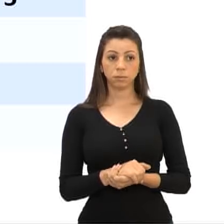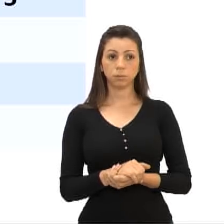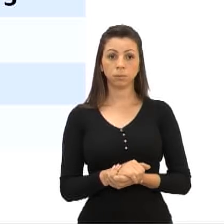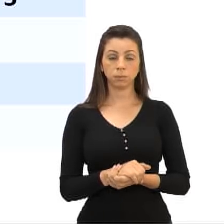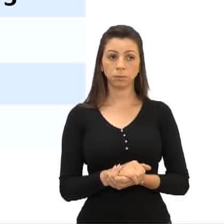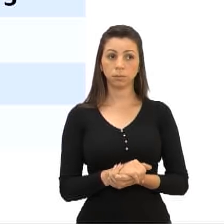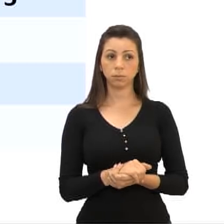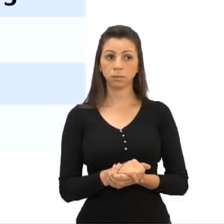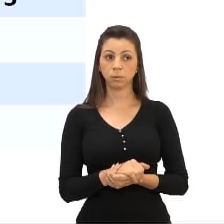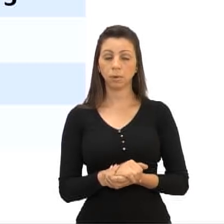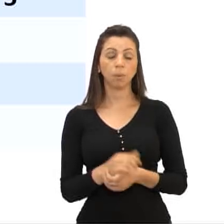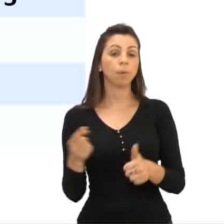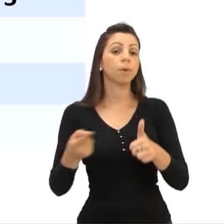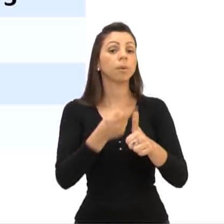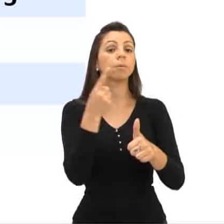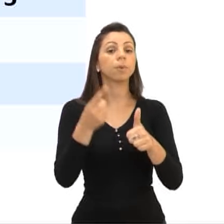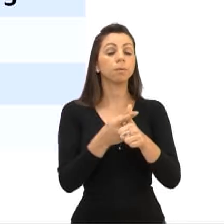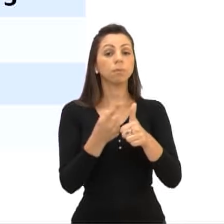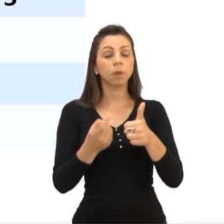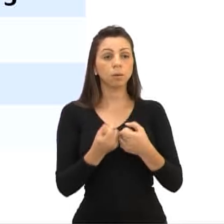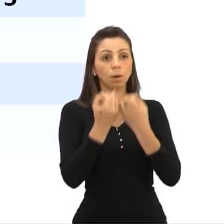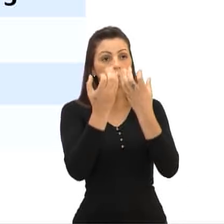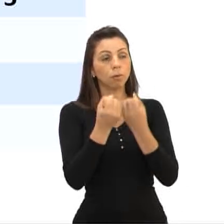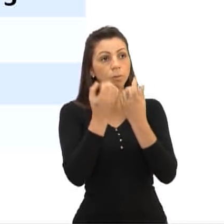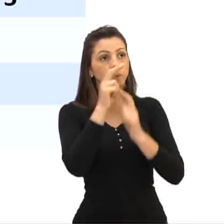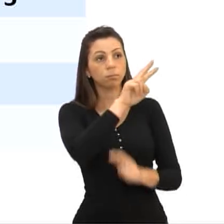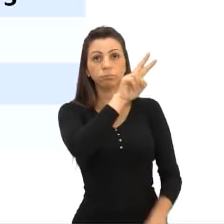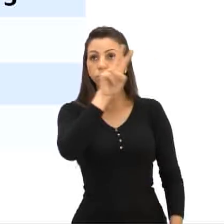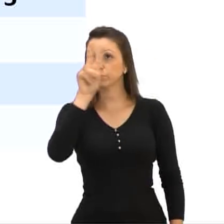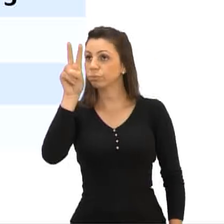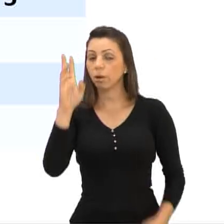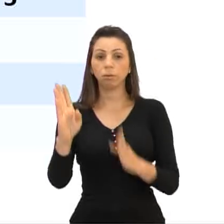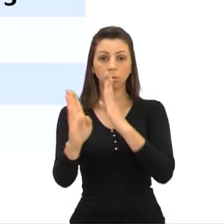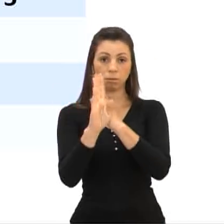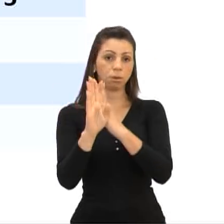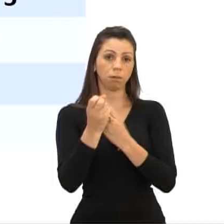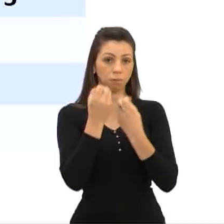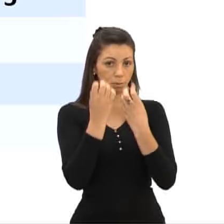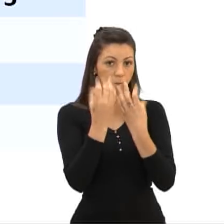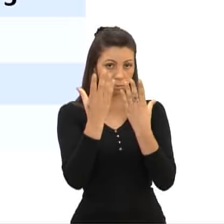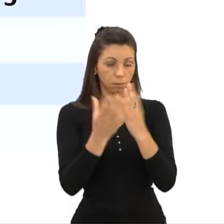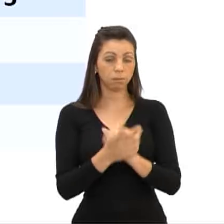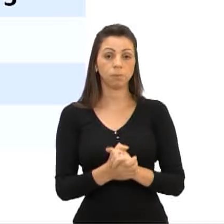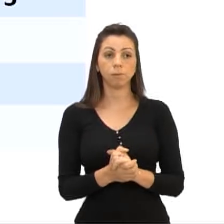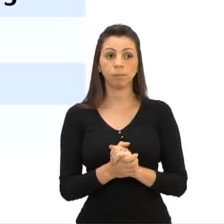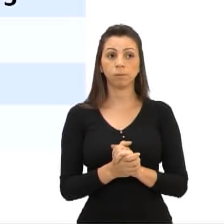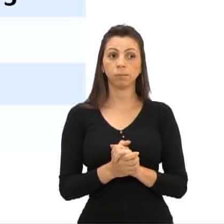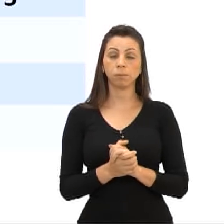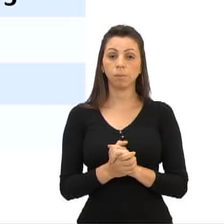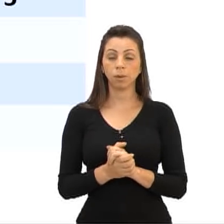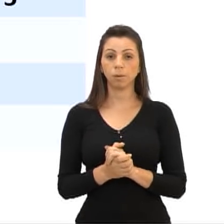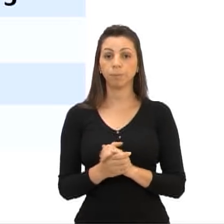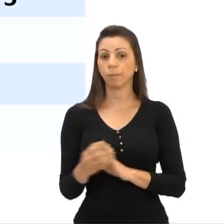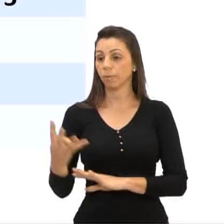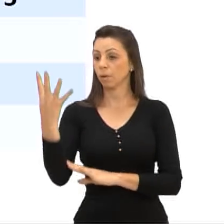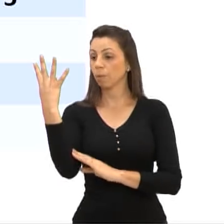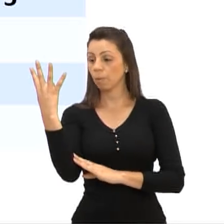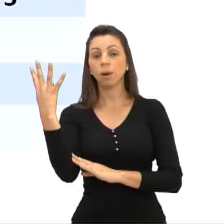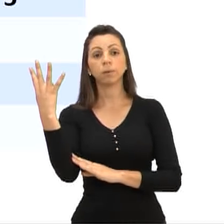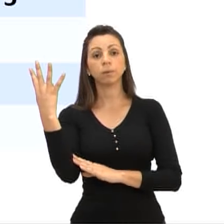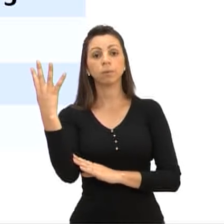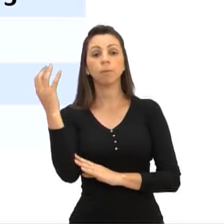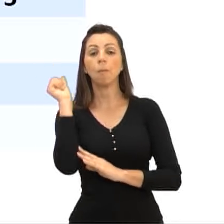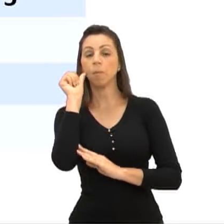Veja que ele vai identificar as informações fornecidas no contexto da pergunta para cada 4